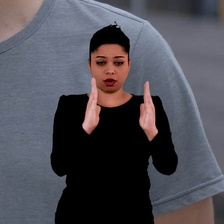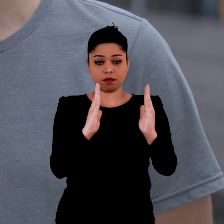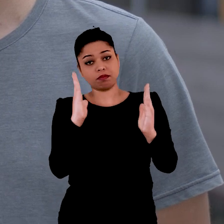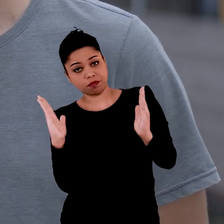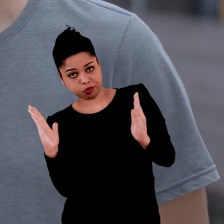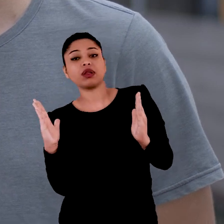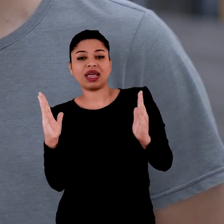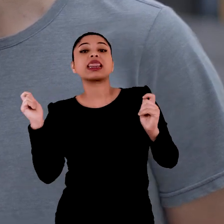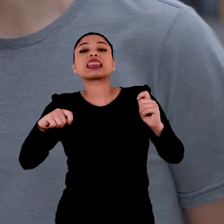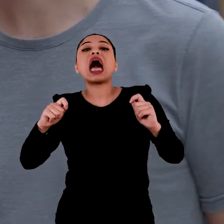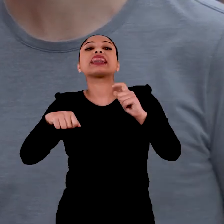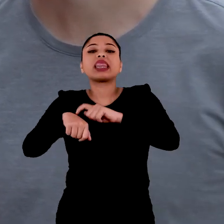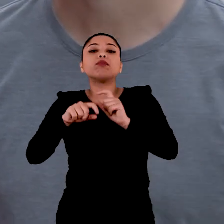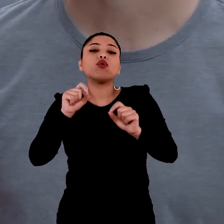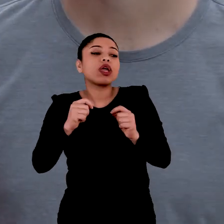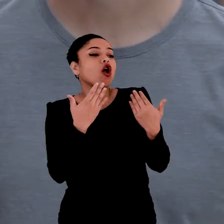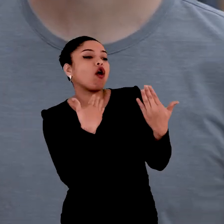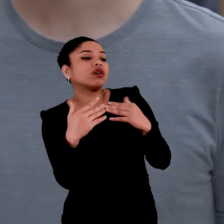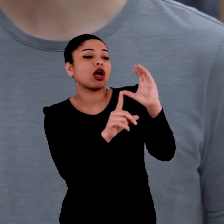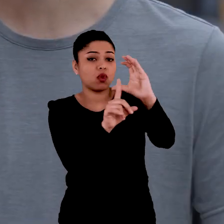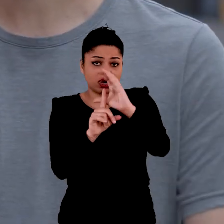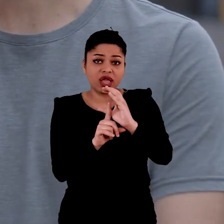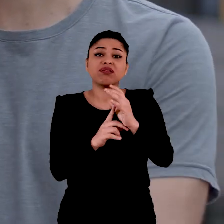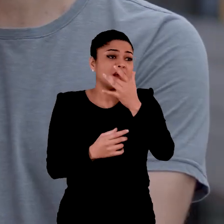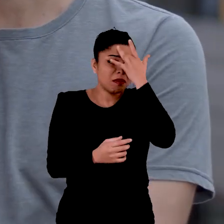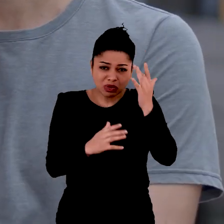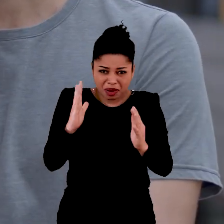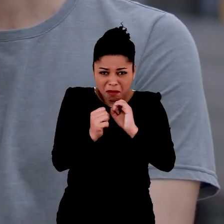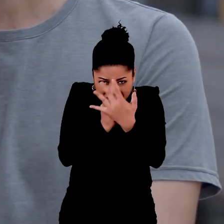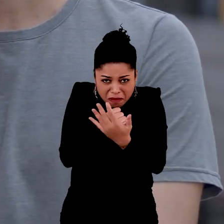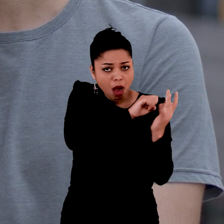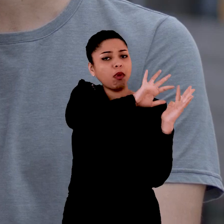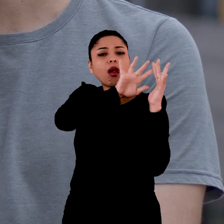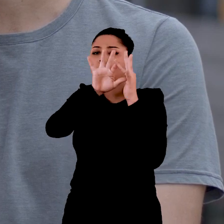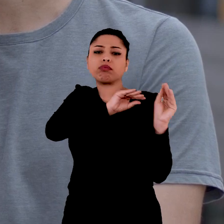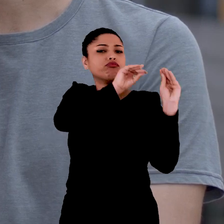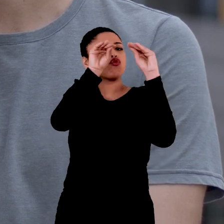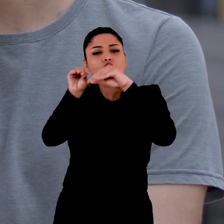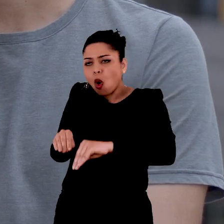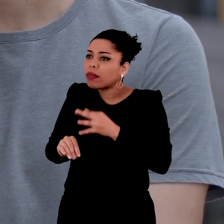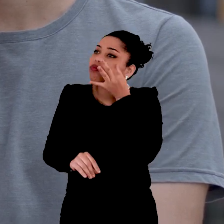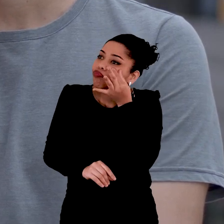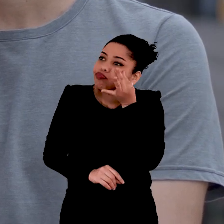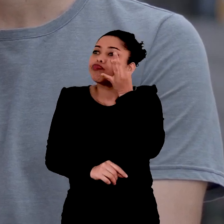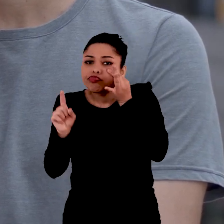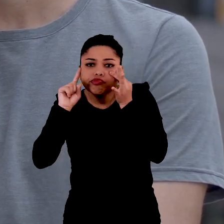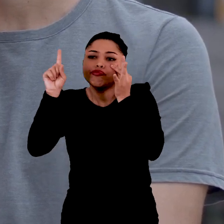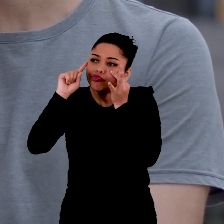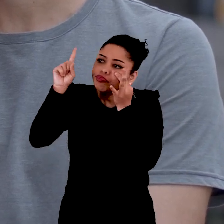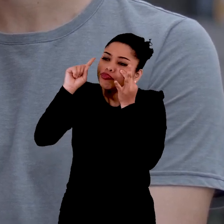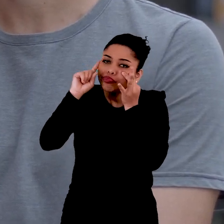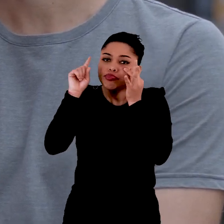Então, era uma convivência muito grande, assim, de obra, canteiro de obra com clientes. Isso fez com que tivesse um diálogo, assim,